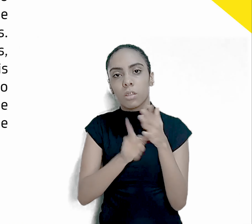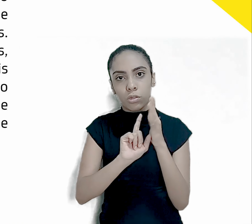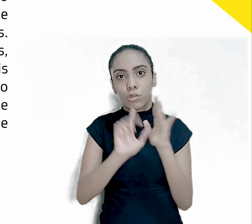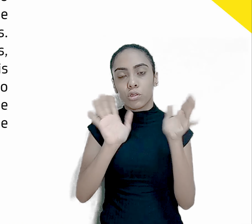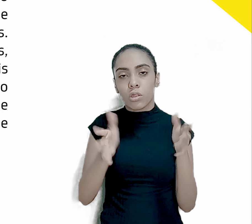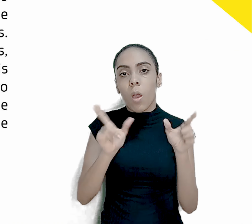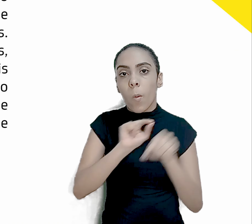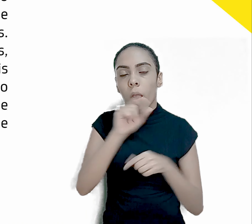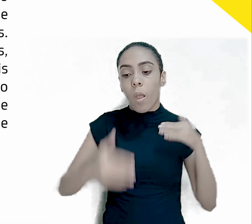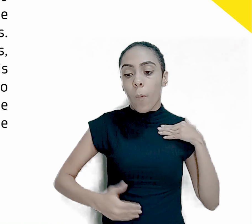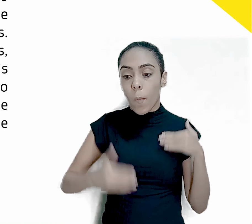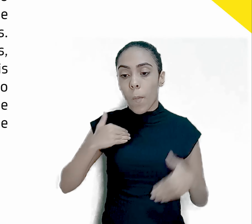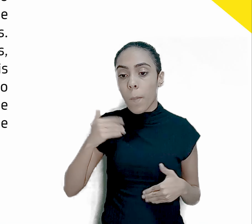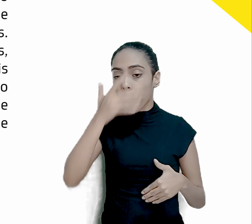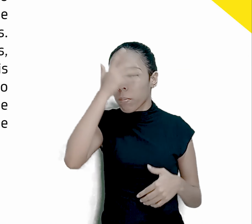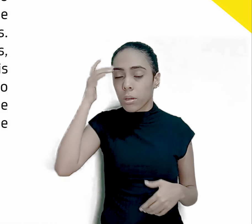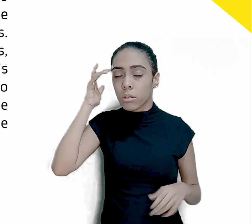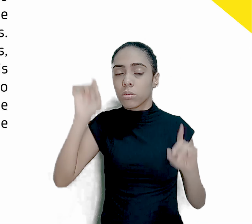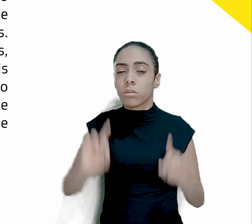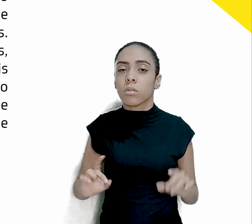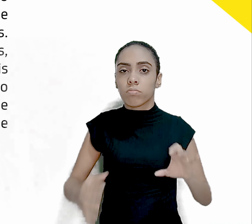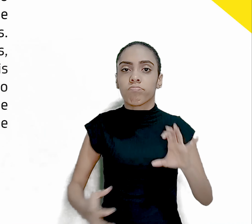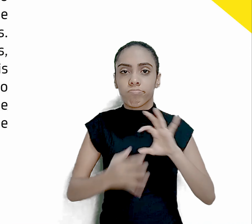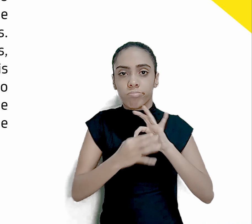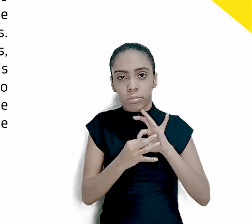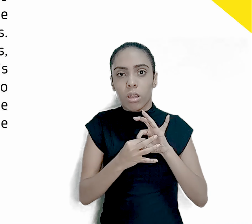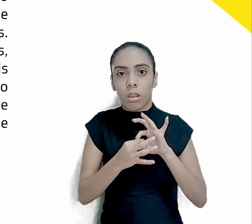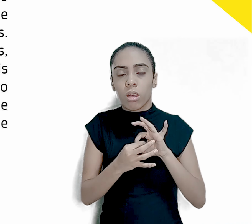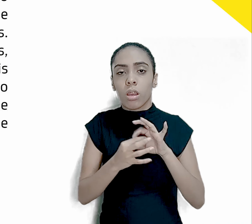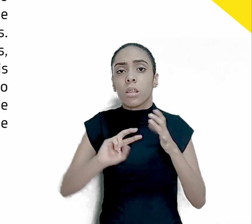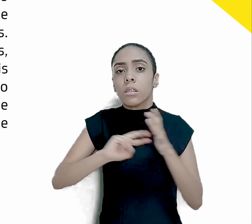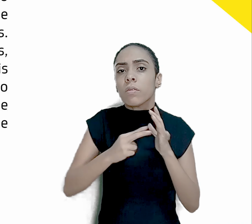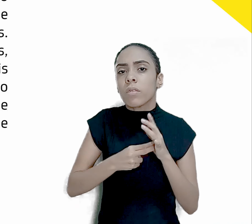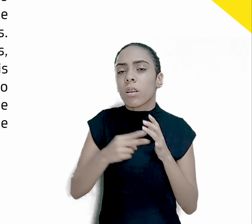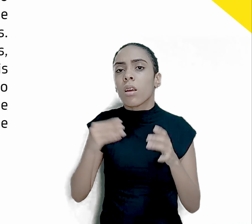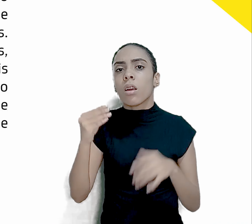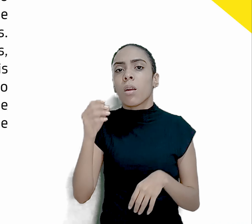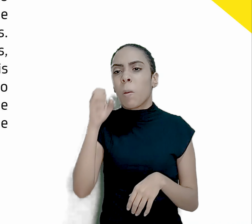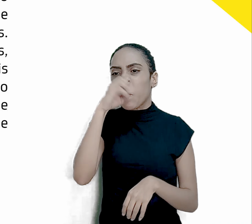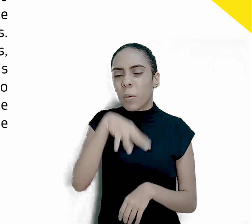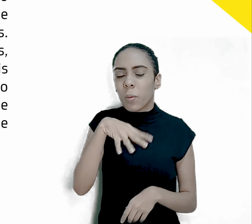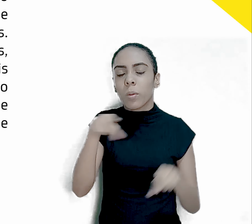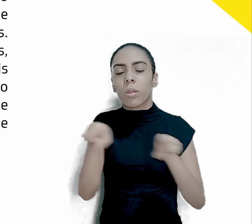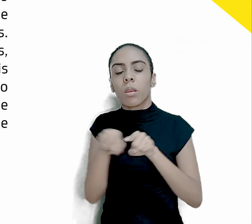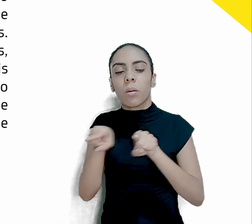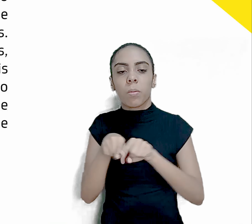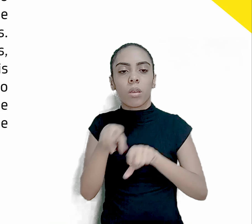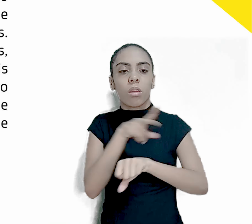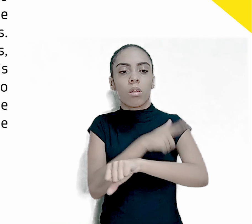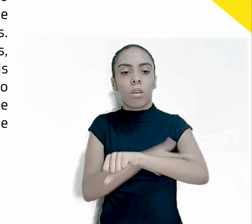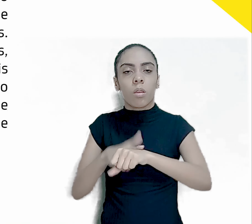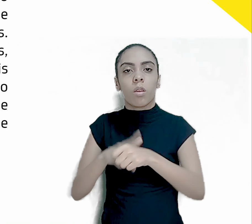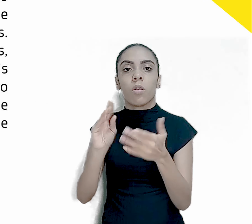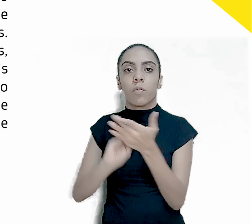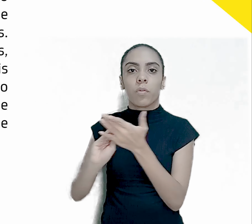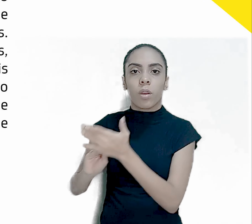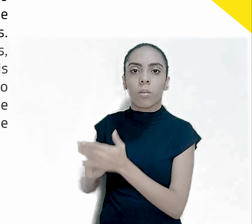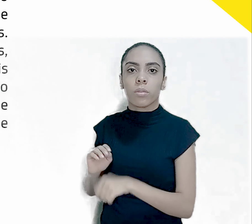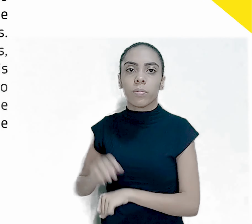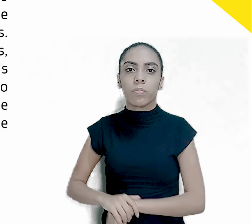como dito anteriormente Ela é uma extensão do corpo da pessoa com deficiência E isso pode ser uma ação invasiva, mal